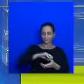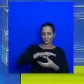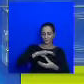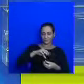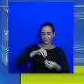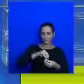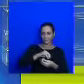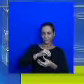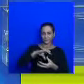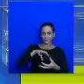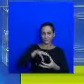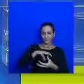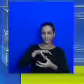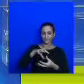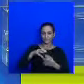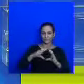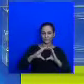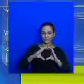Embaralhando o Globo, girando.